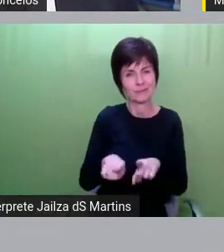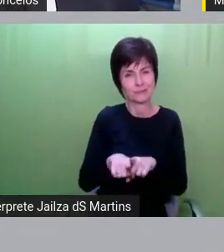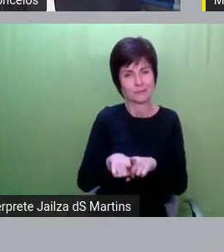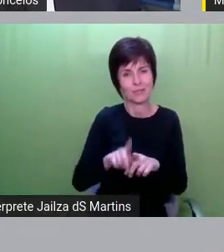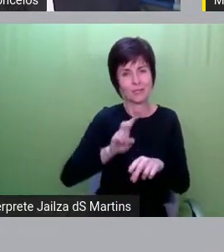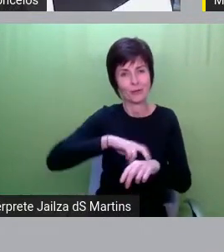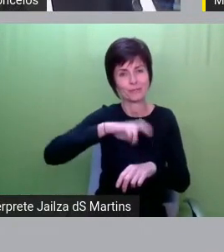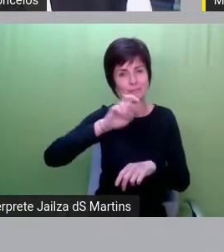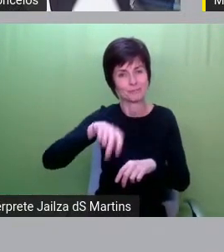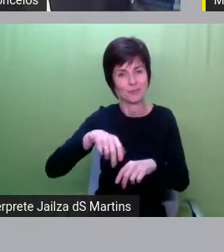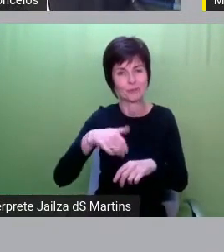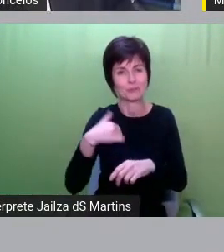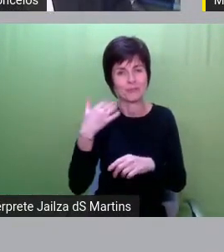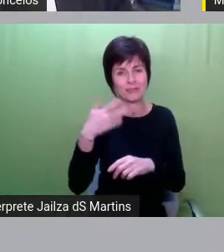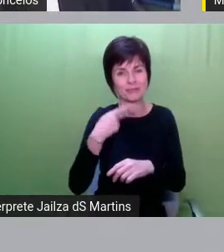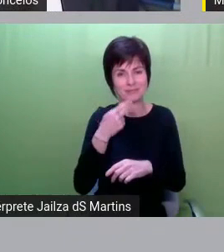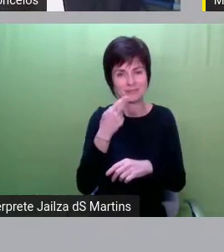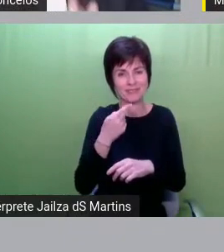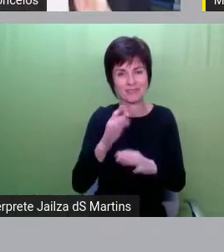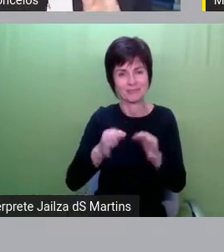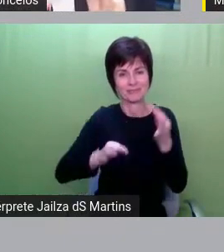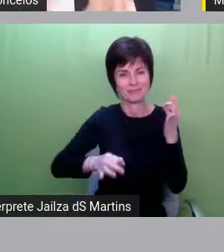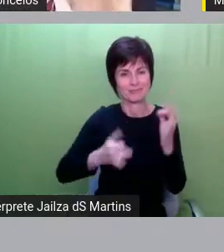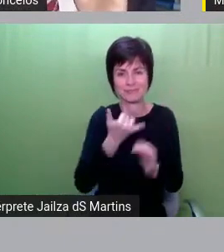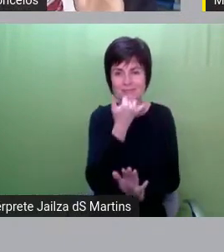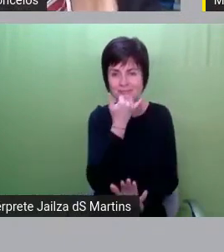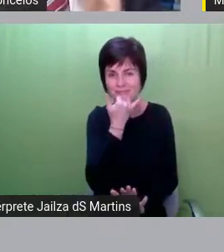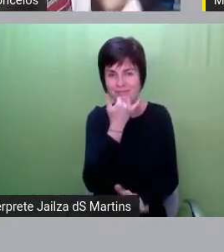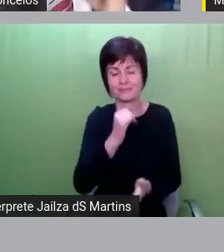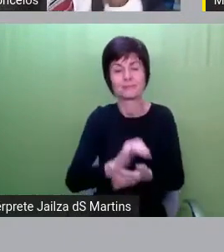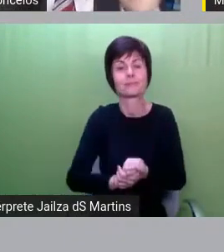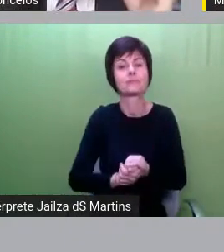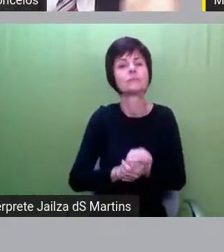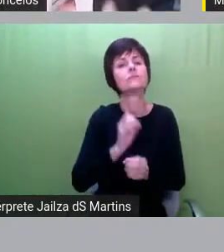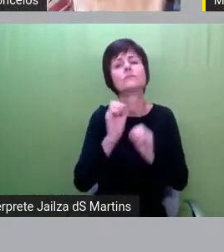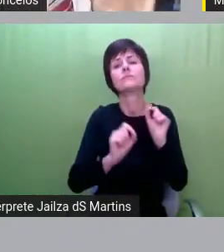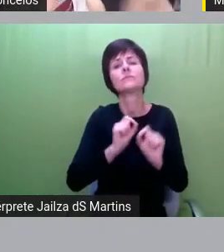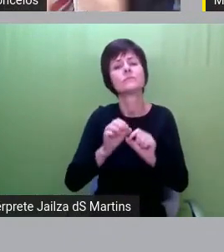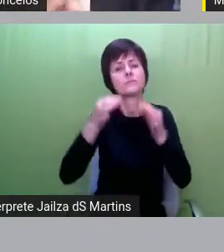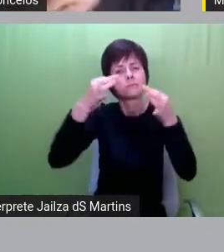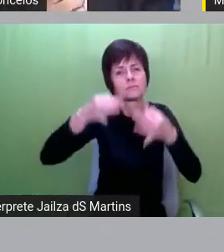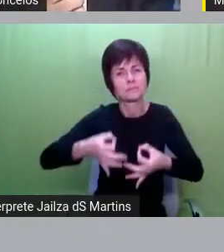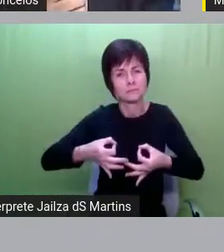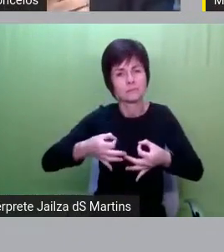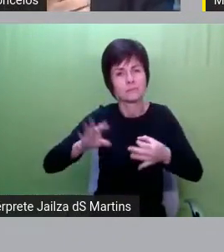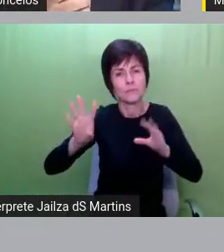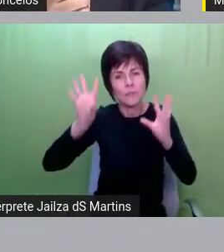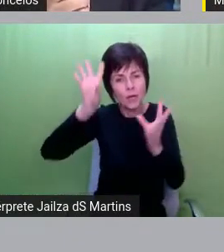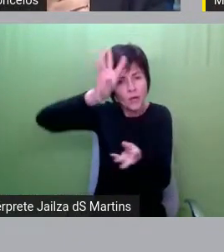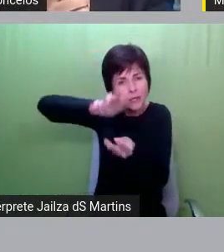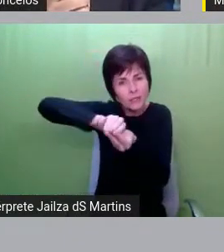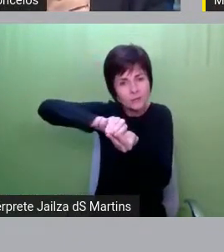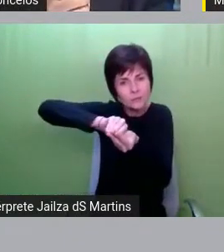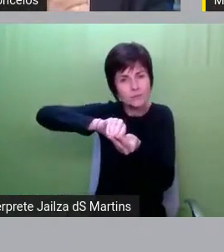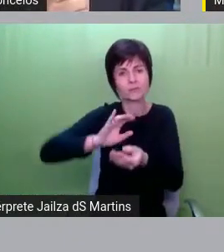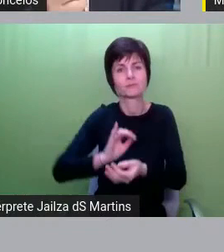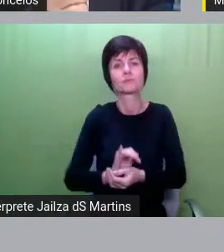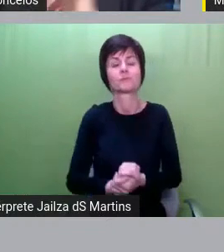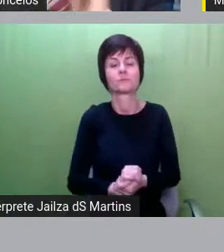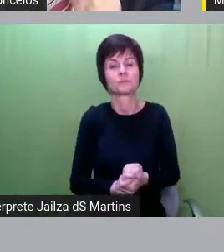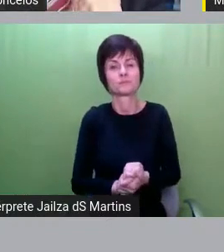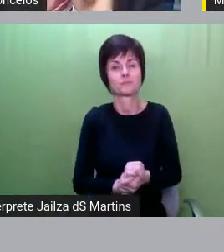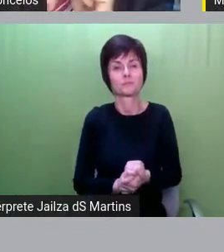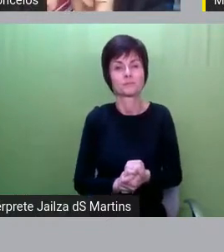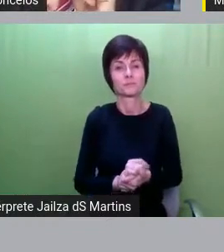aqui, eu vou pular tudo. O certo é que eu queria só fechar, professor, dizendo